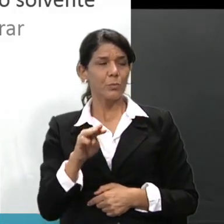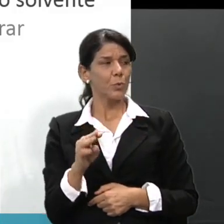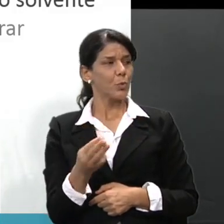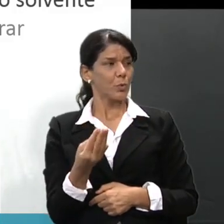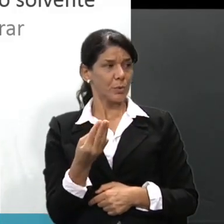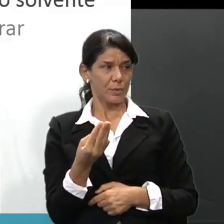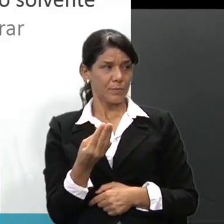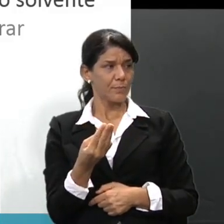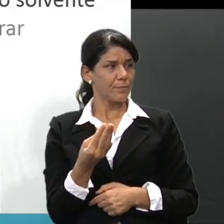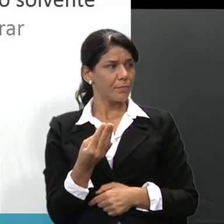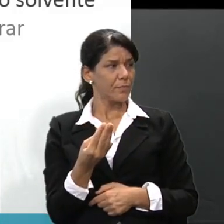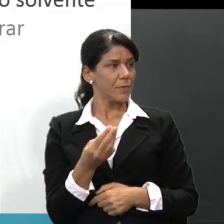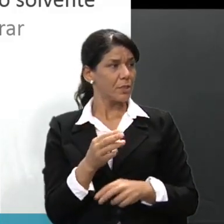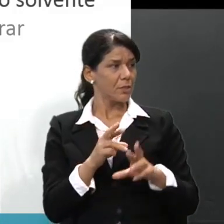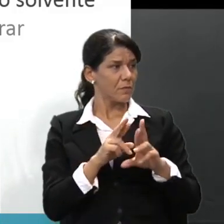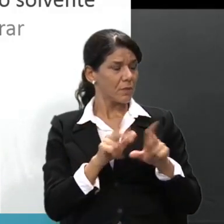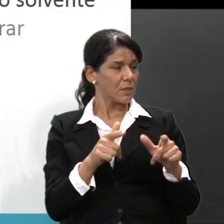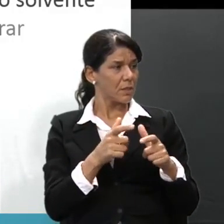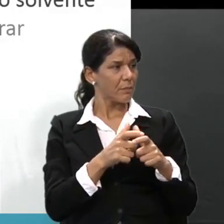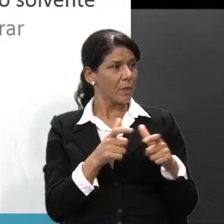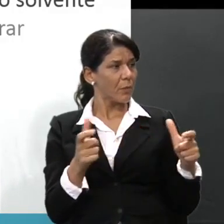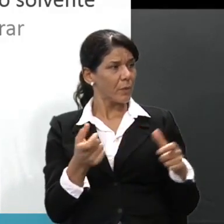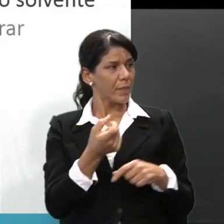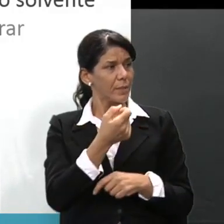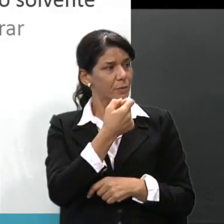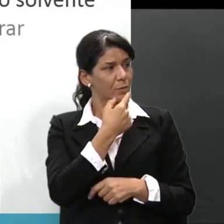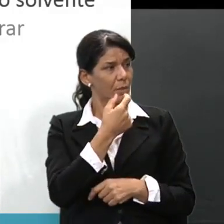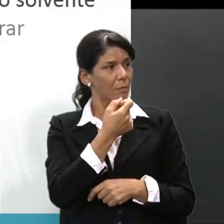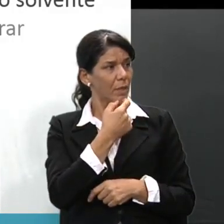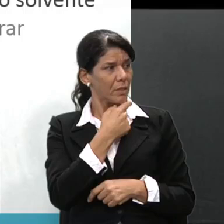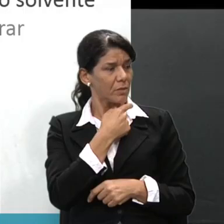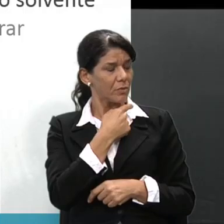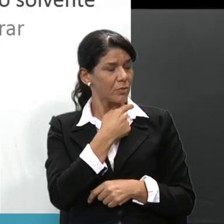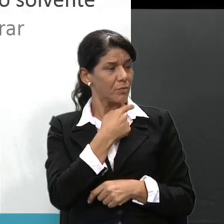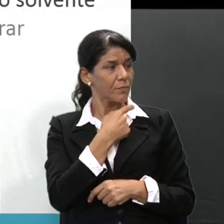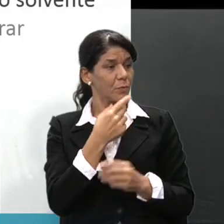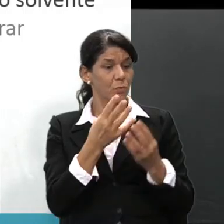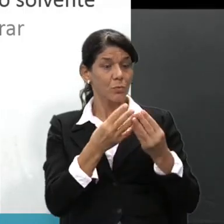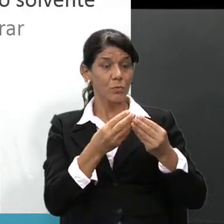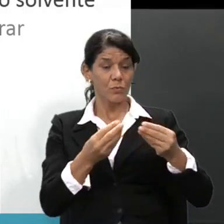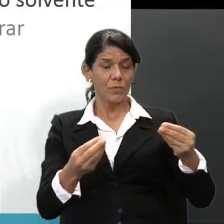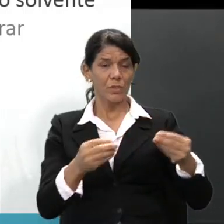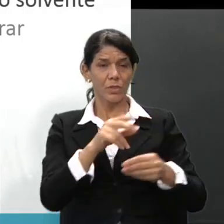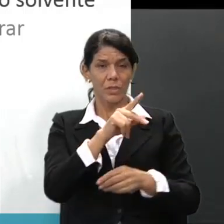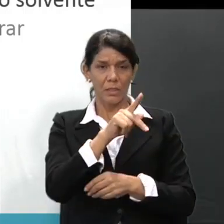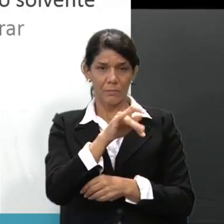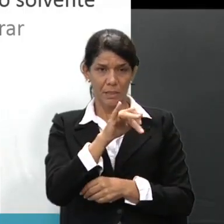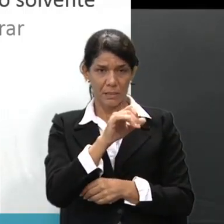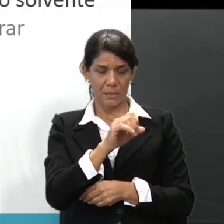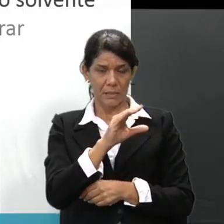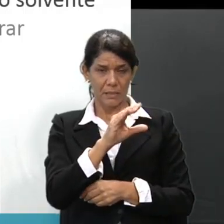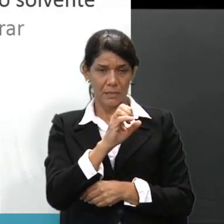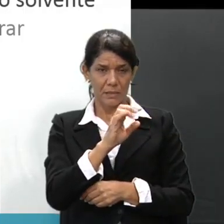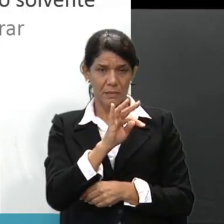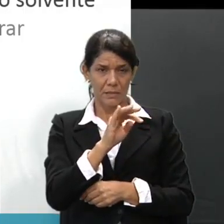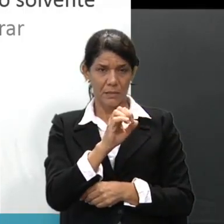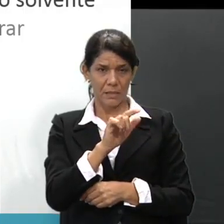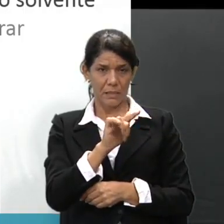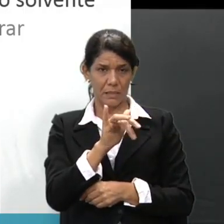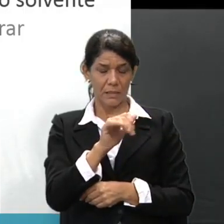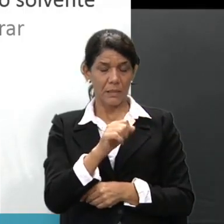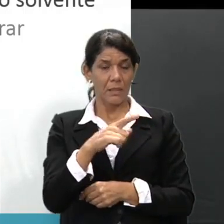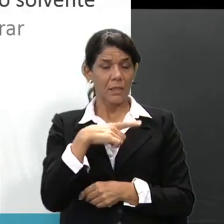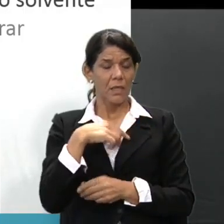unidades. Diferente da maioria das medicações, no solvente da penicilina cristalina deve-se